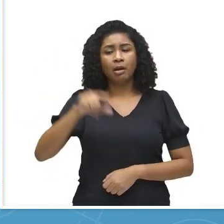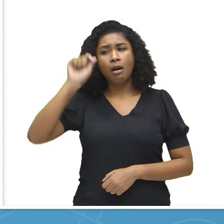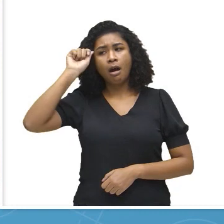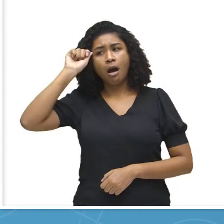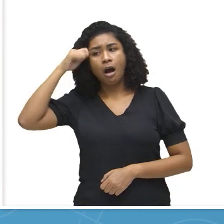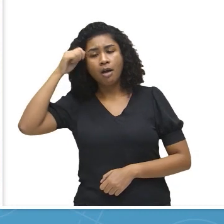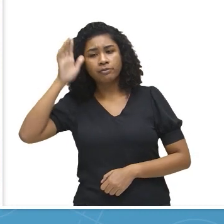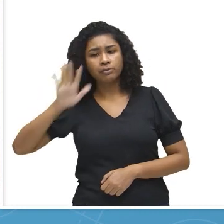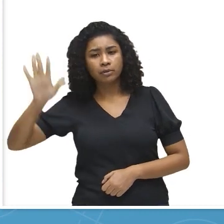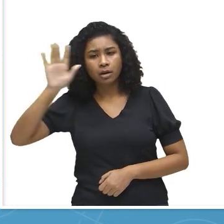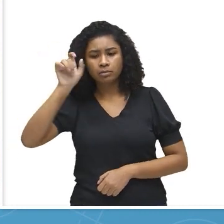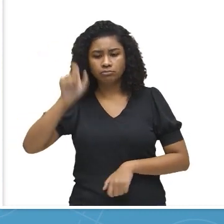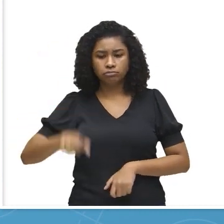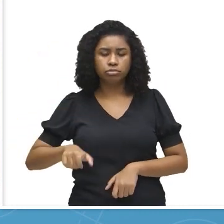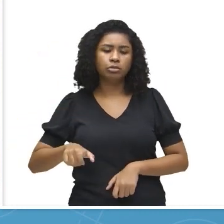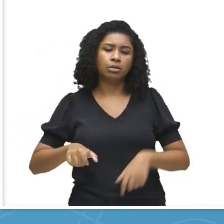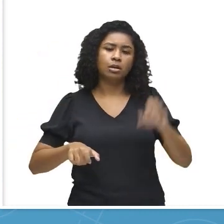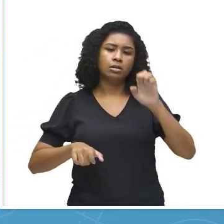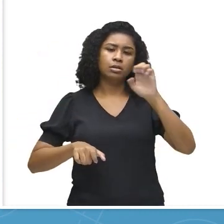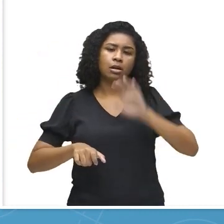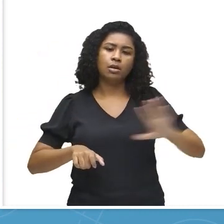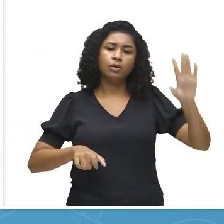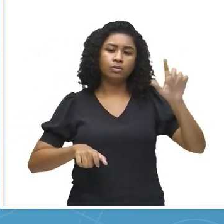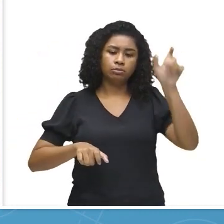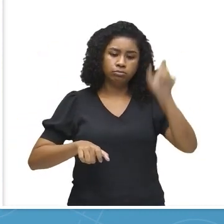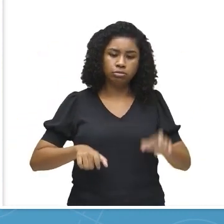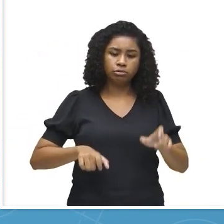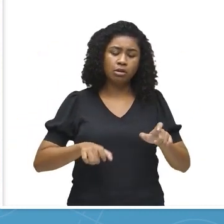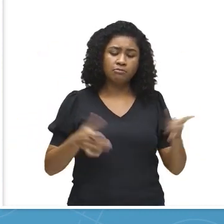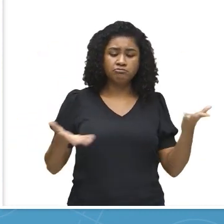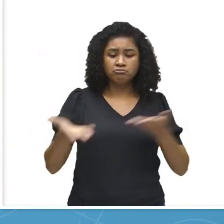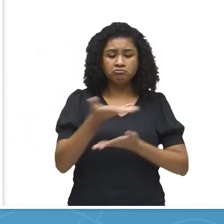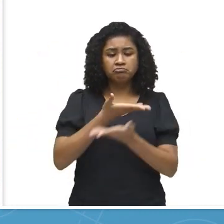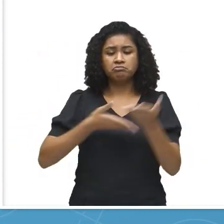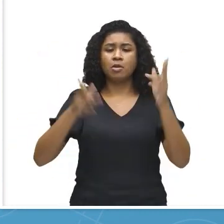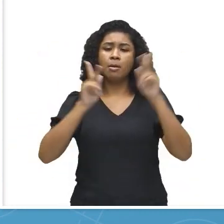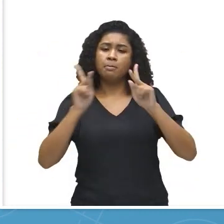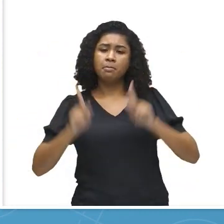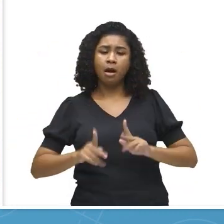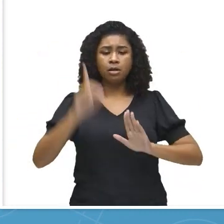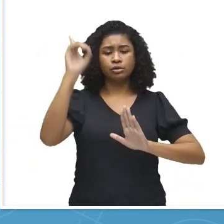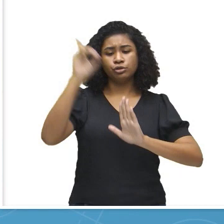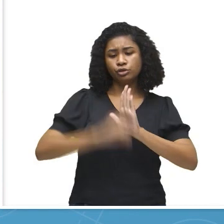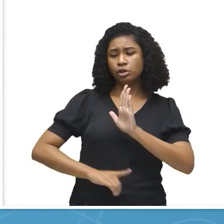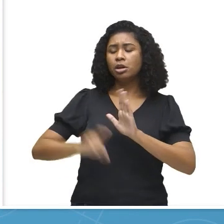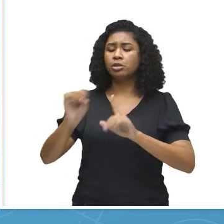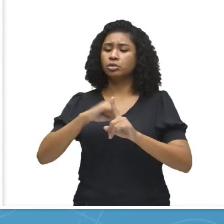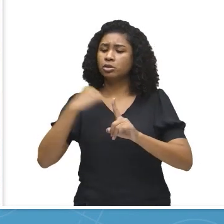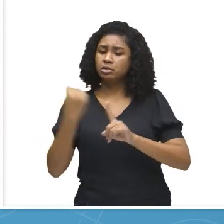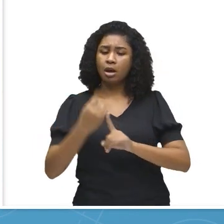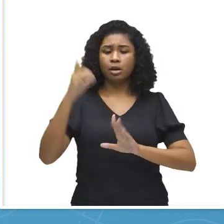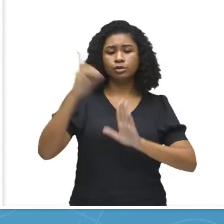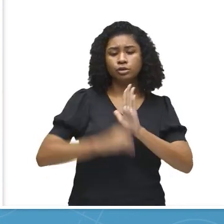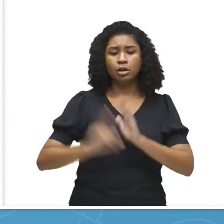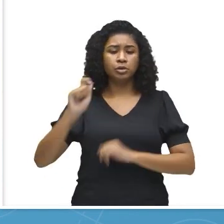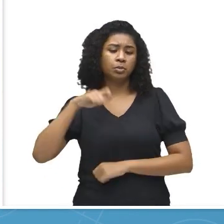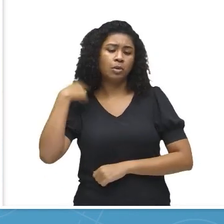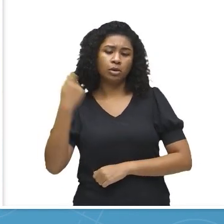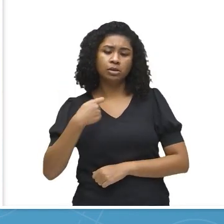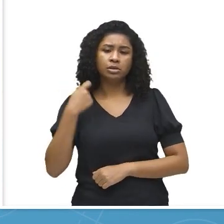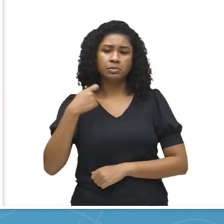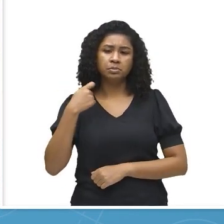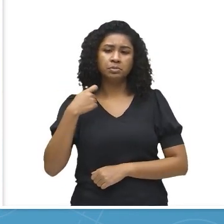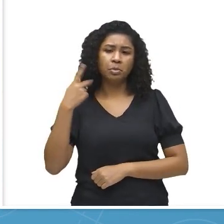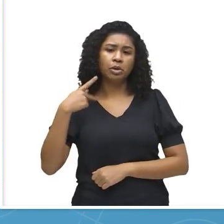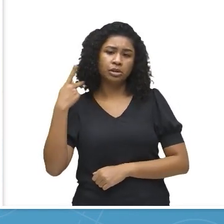europeus, com a ampla extensão de direitos políticos, sociais, aos primeiros nas regiões colonizadas.